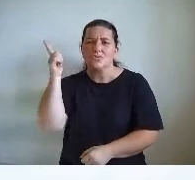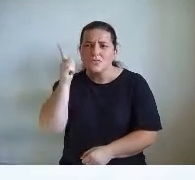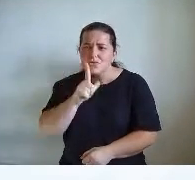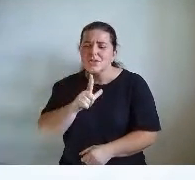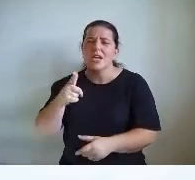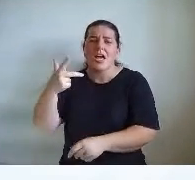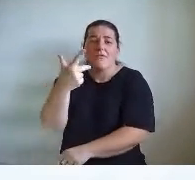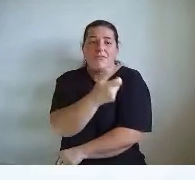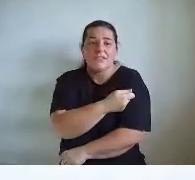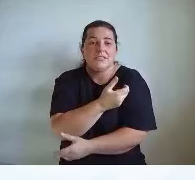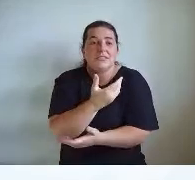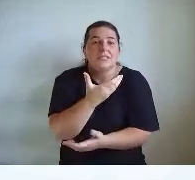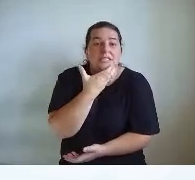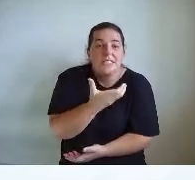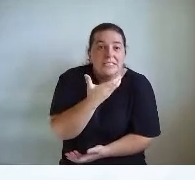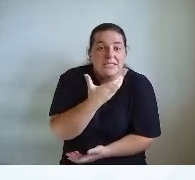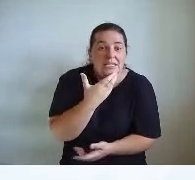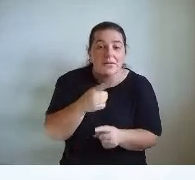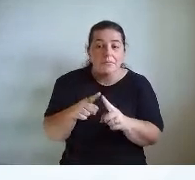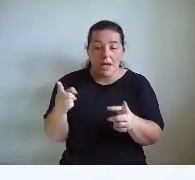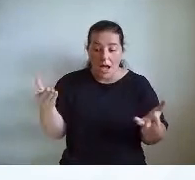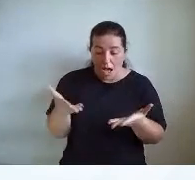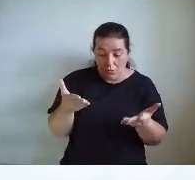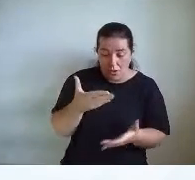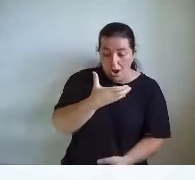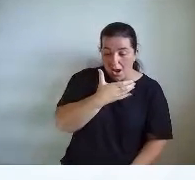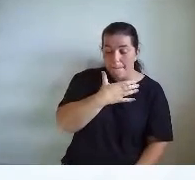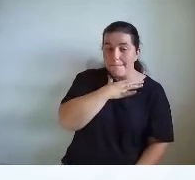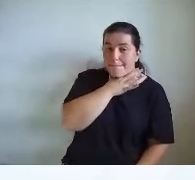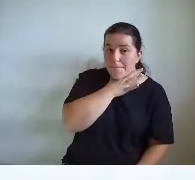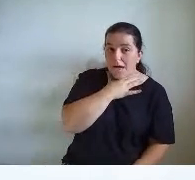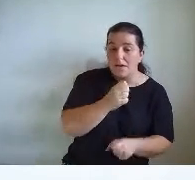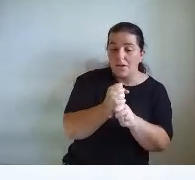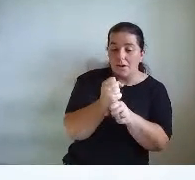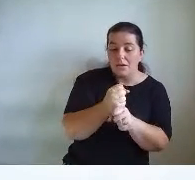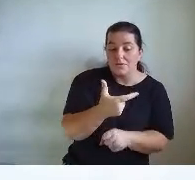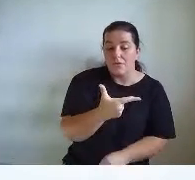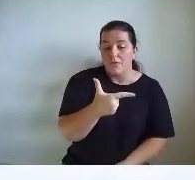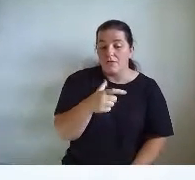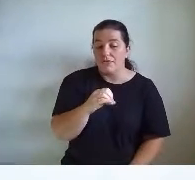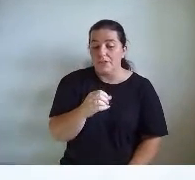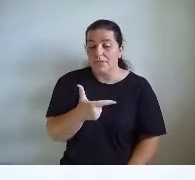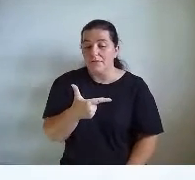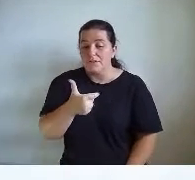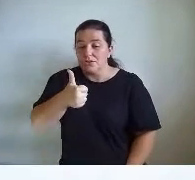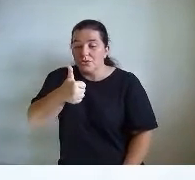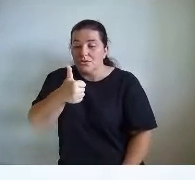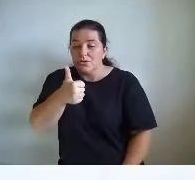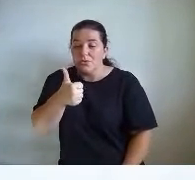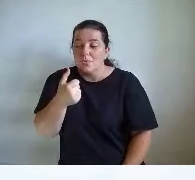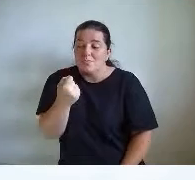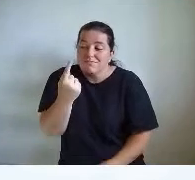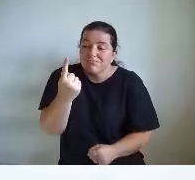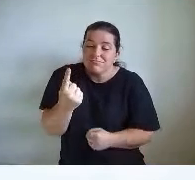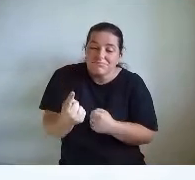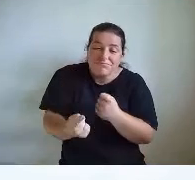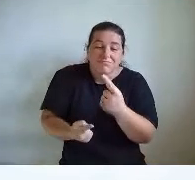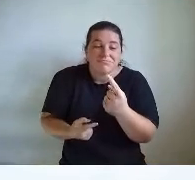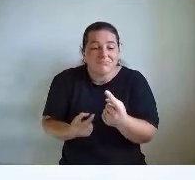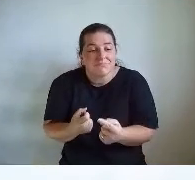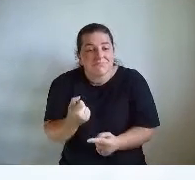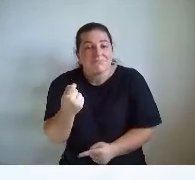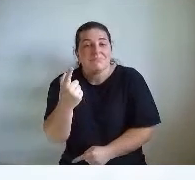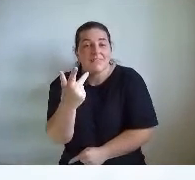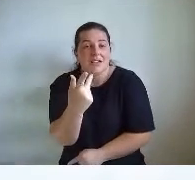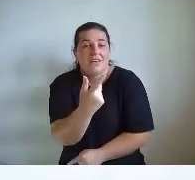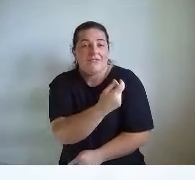em dezembro, e nós estamos em março de 2021 com vacinas a conta-gotas, e ao mesmo tempo dizendo que a economia